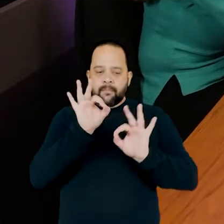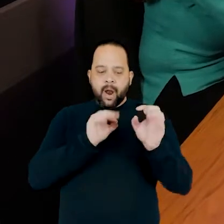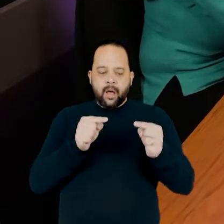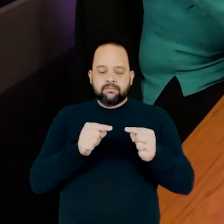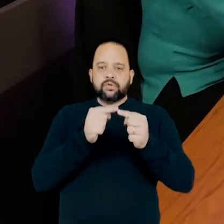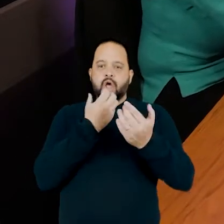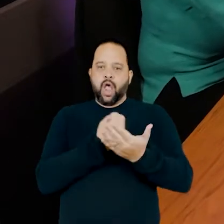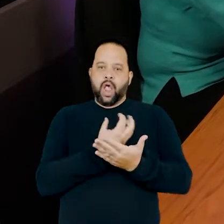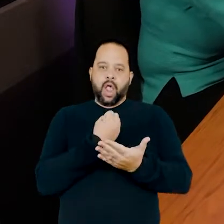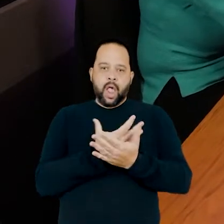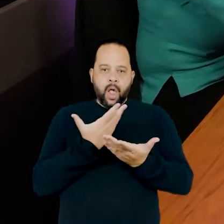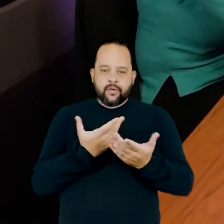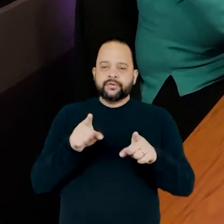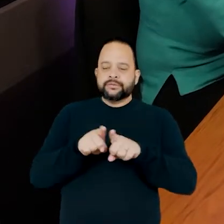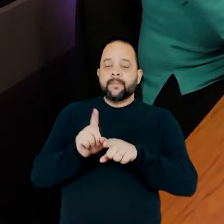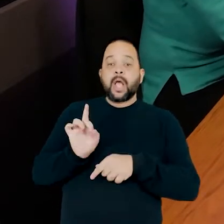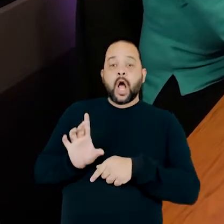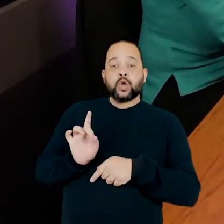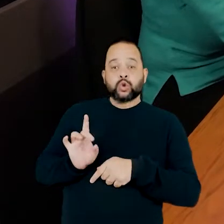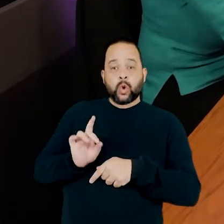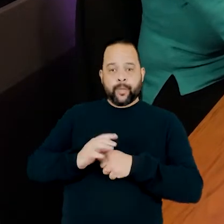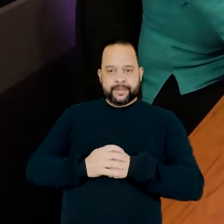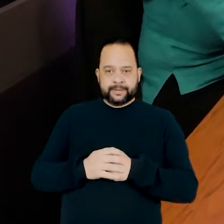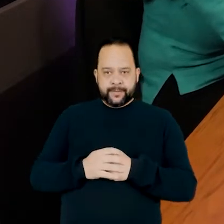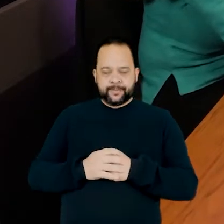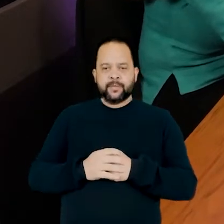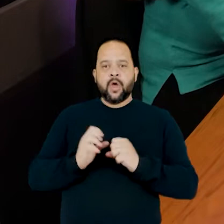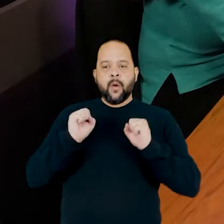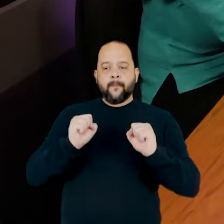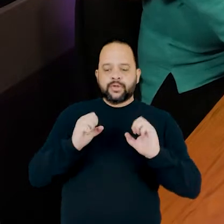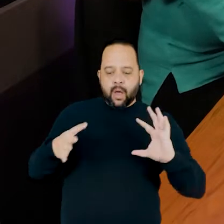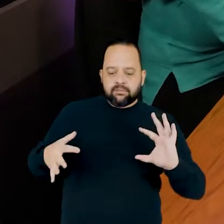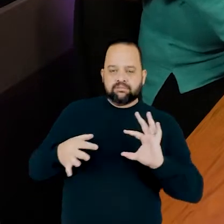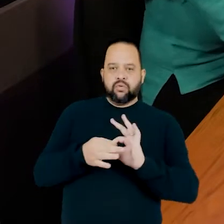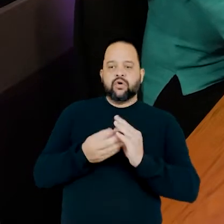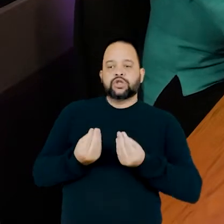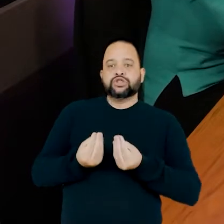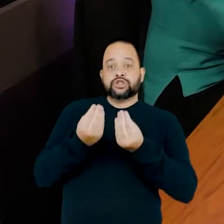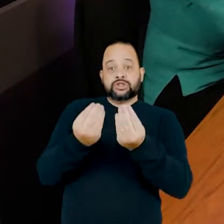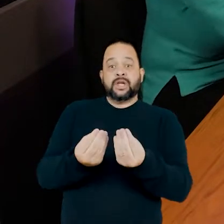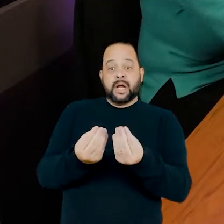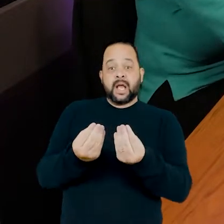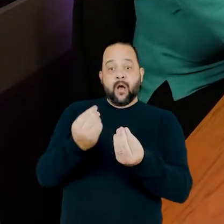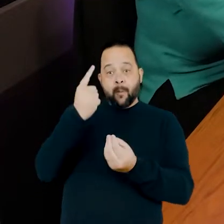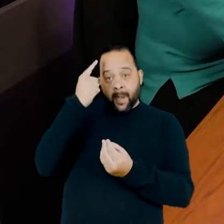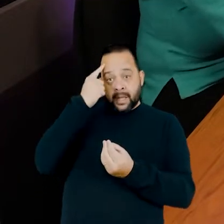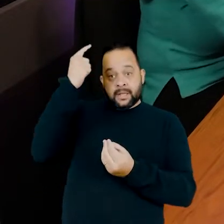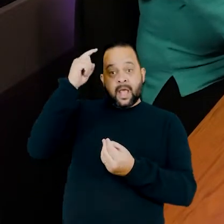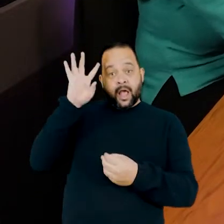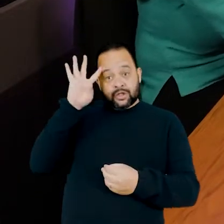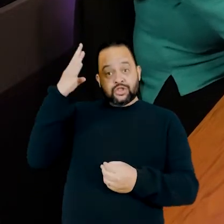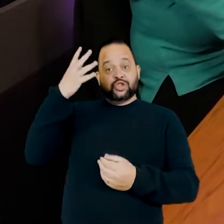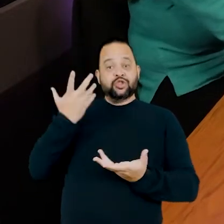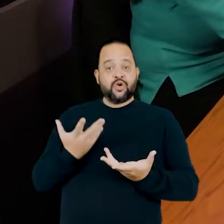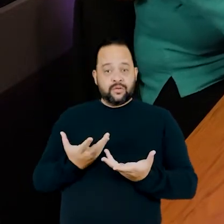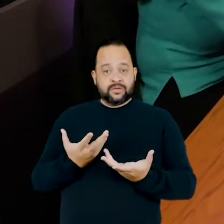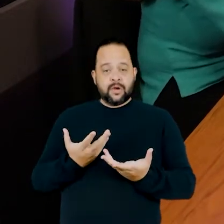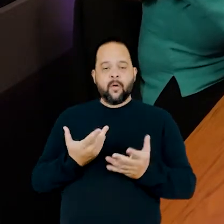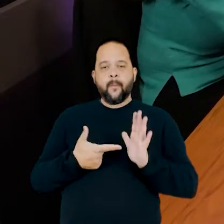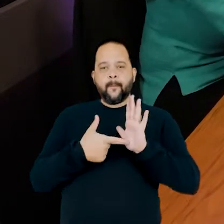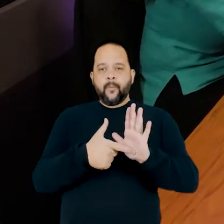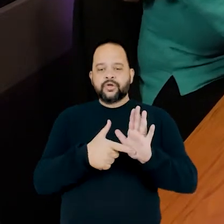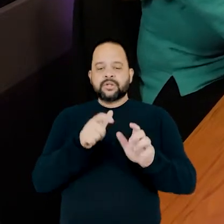vídeo e automação, né? Então, poder integrar tudo isso, entregar uma ideia de solução para ele, apresentar